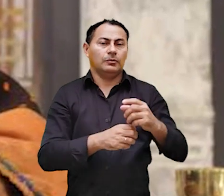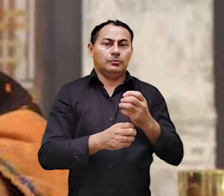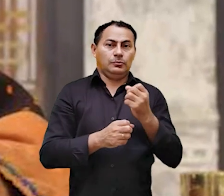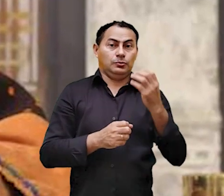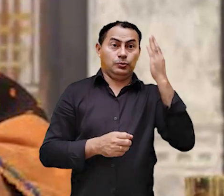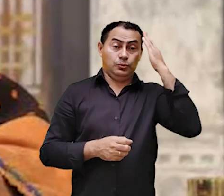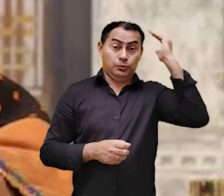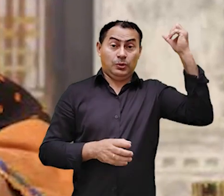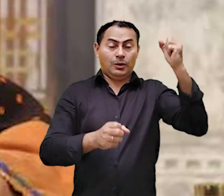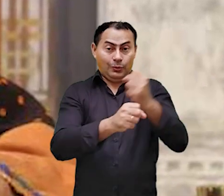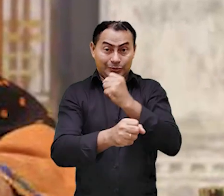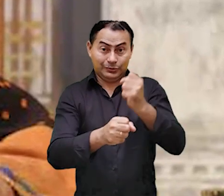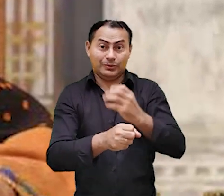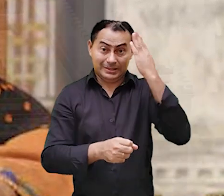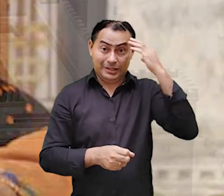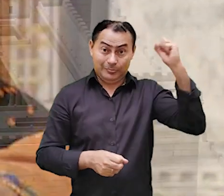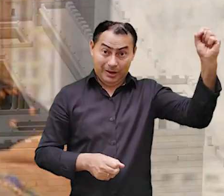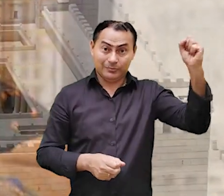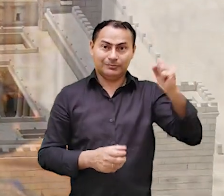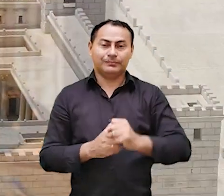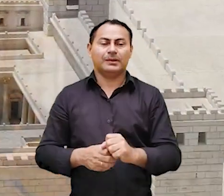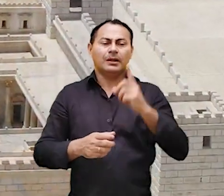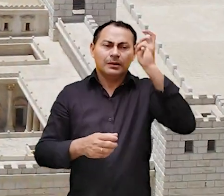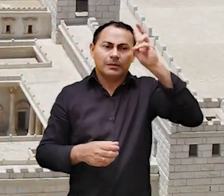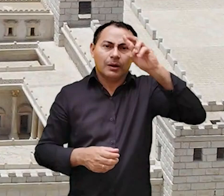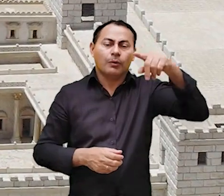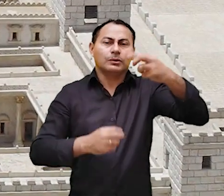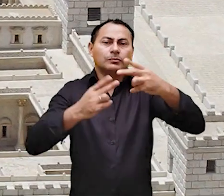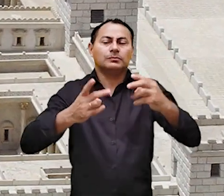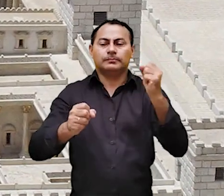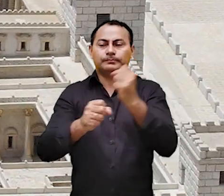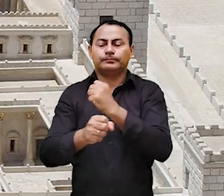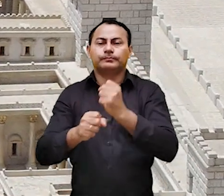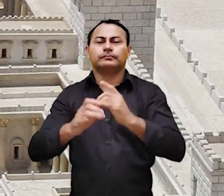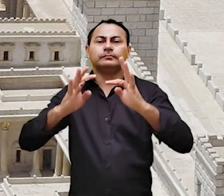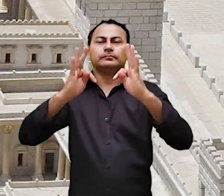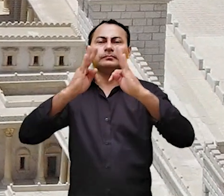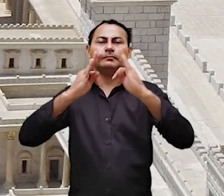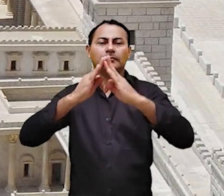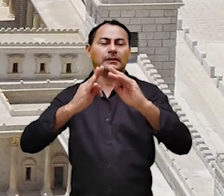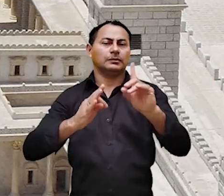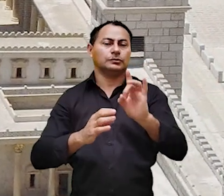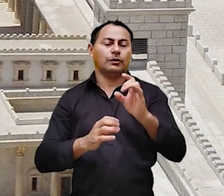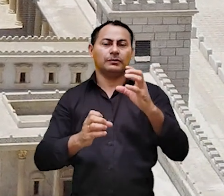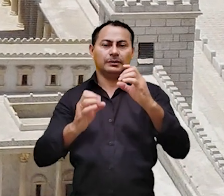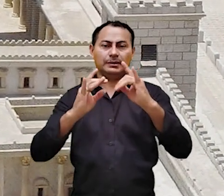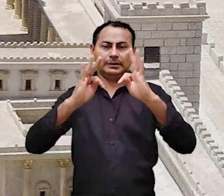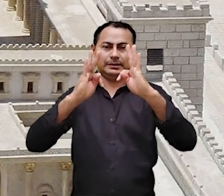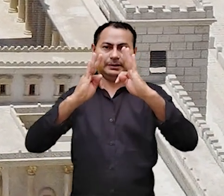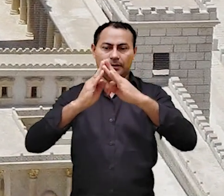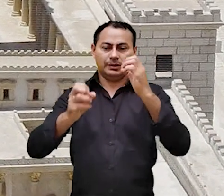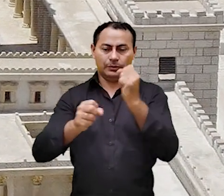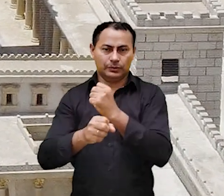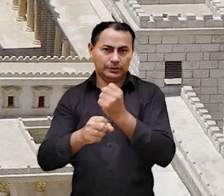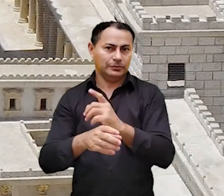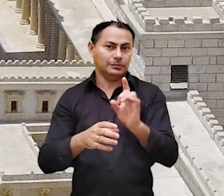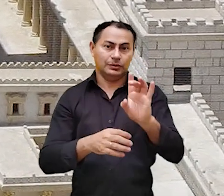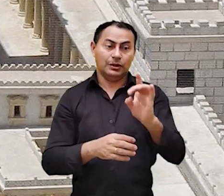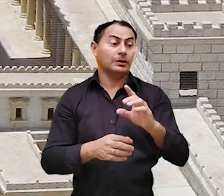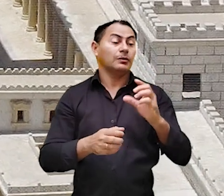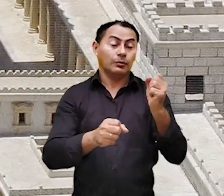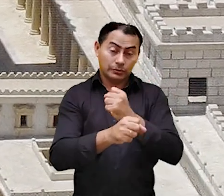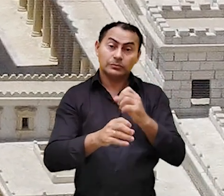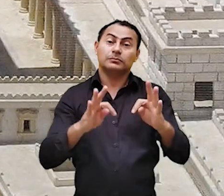porque ele foi um grande construtor, né? Ele é lembrado, entre outras coisas, por ter construído o templo, mas não foi apenas o templo que ele